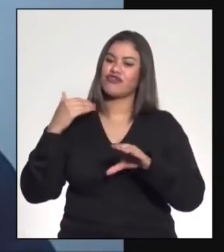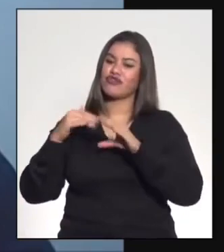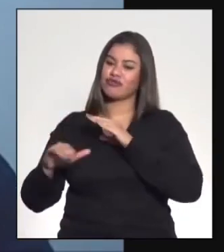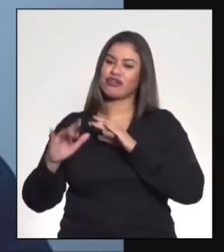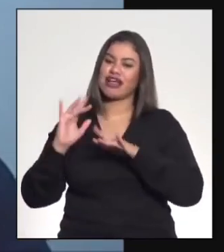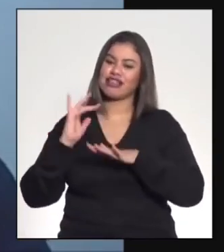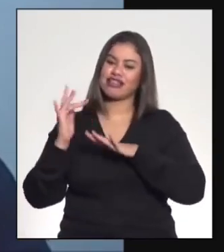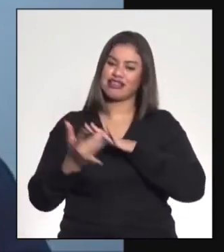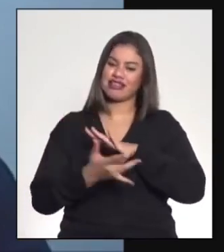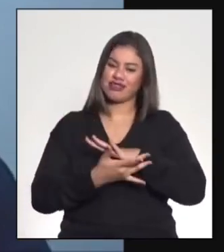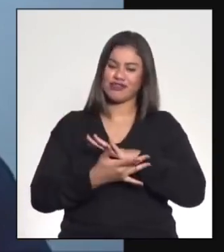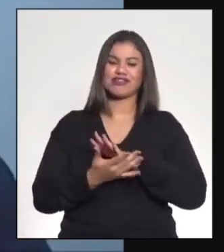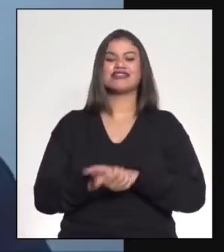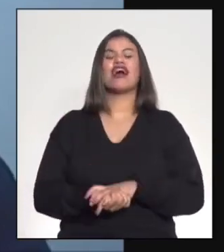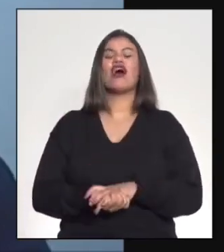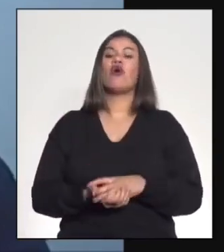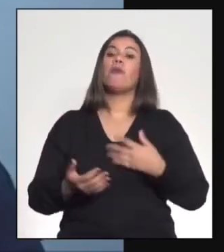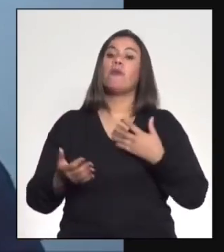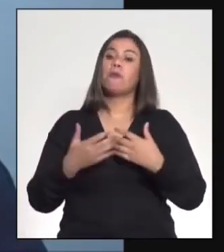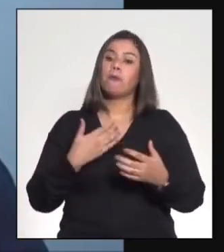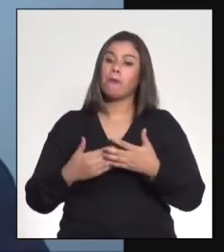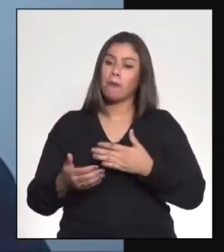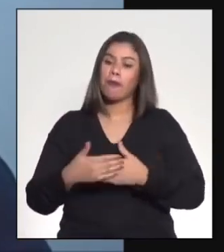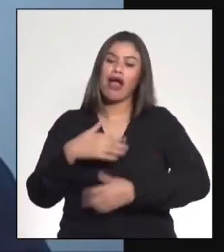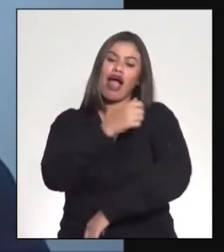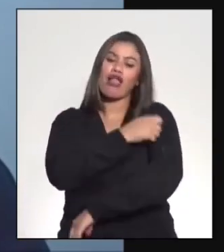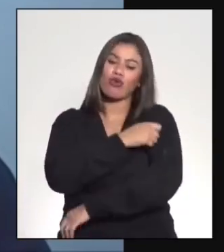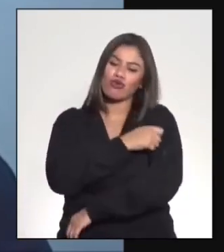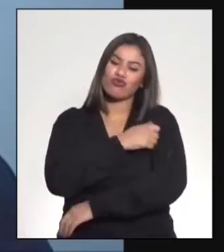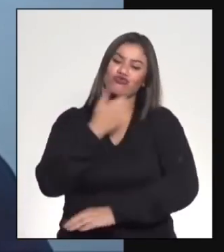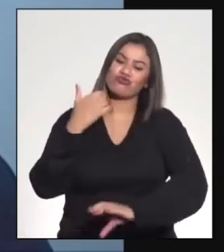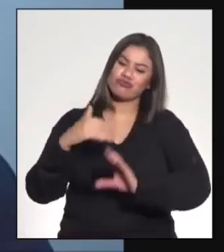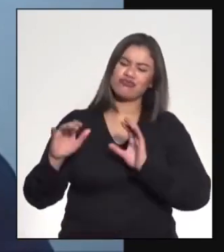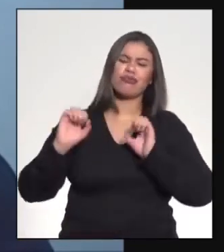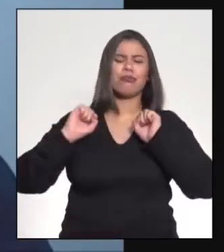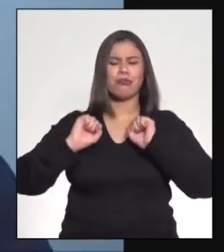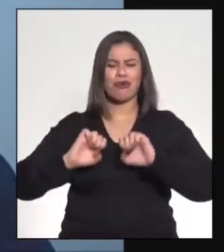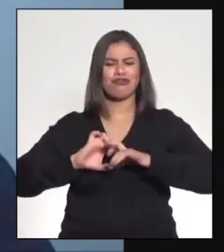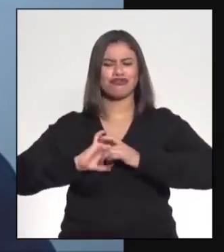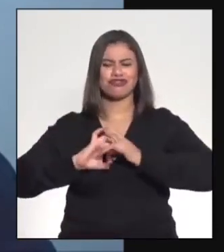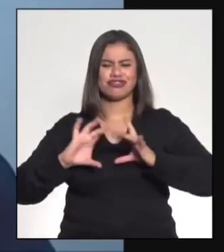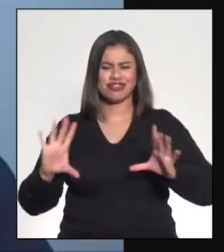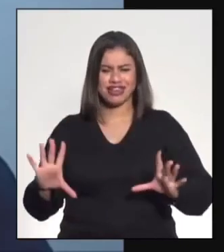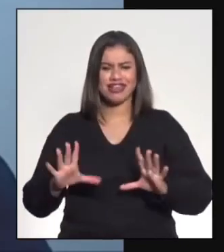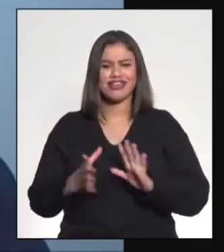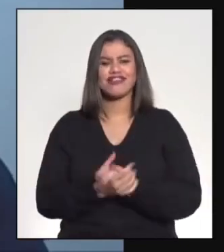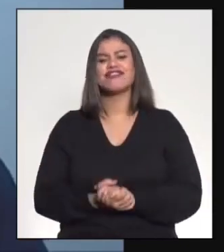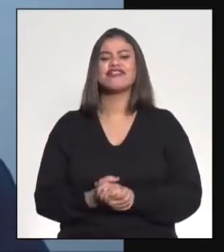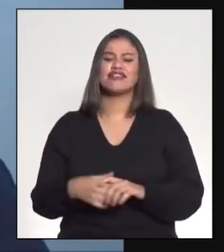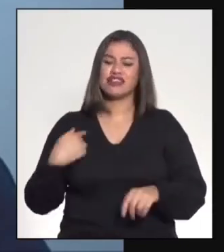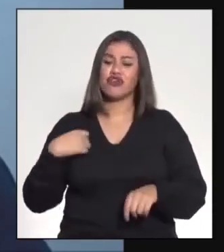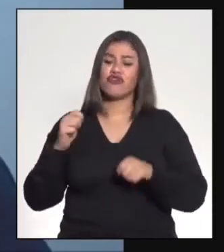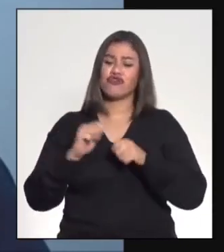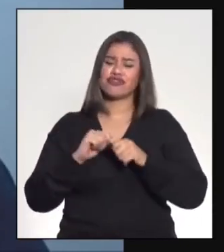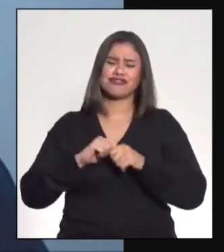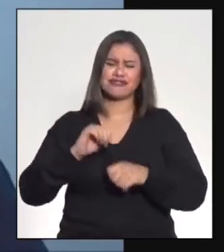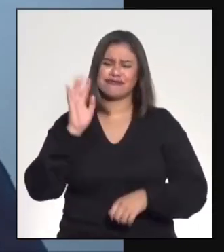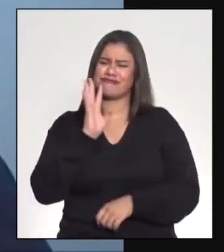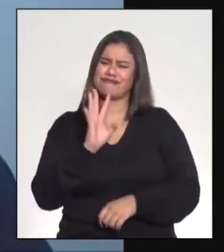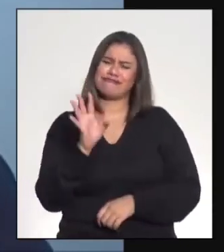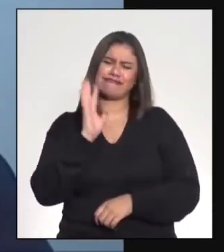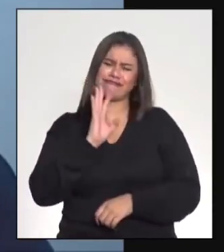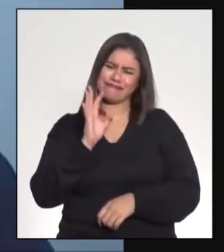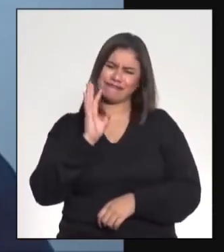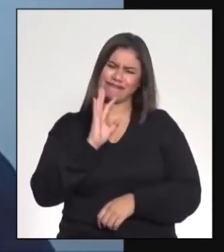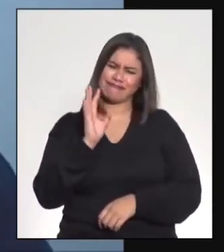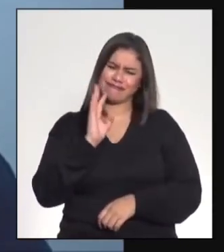quiser pode mandar para mim também, o que tiver, eu passo para você depois, tá, Fê? E aí eu vou fazer uma bem legal,